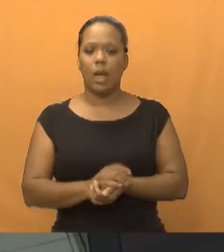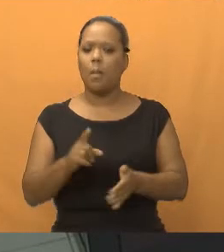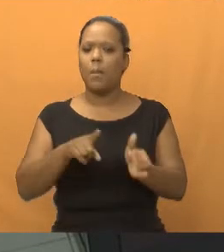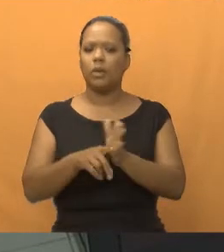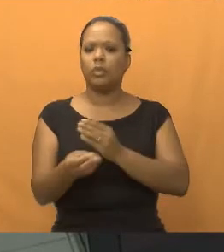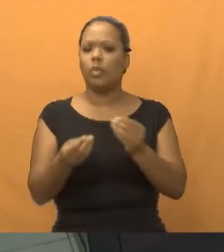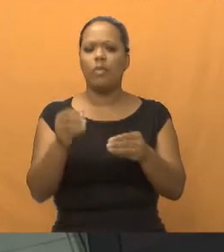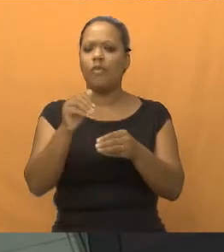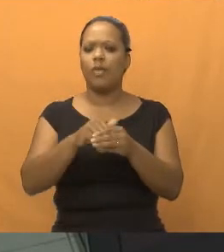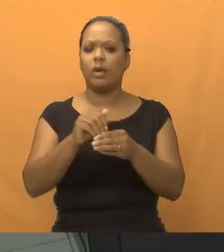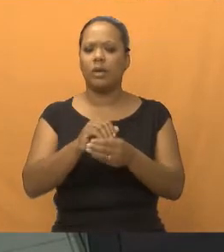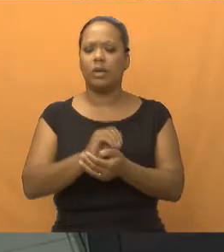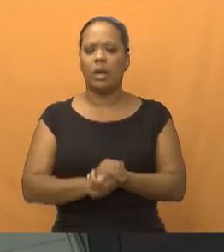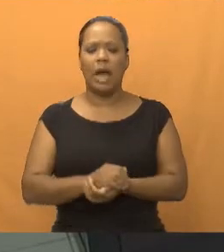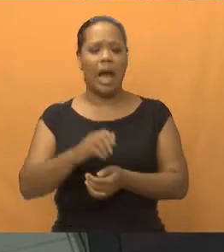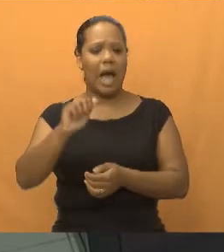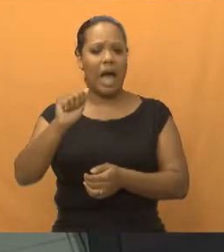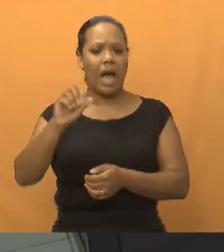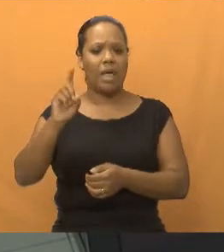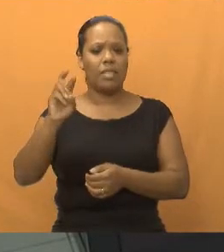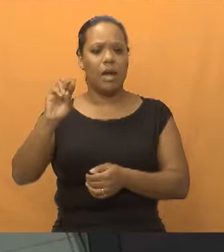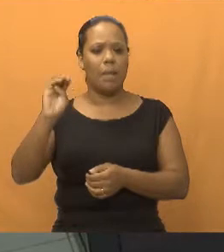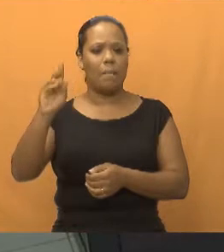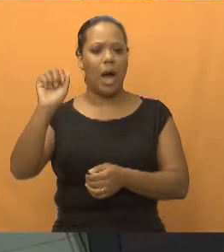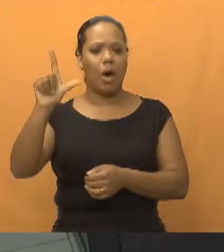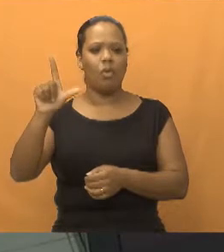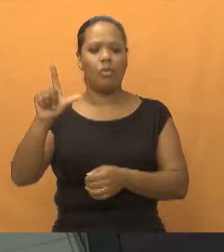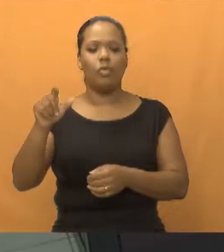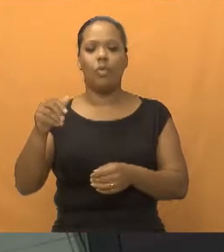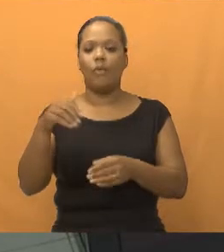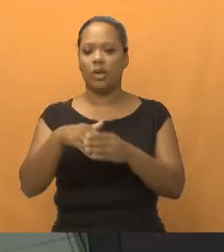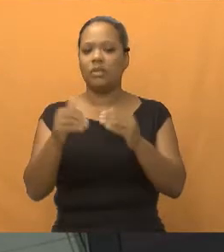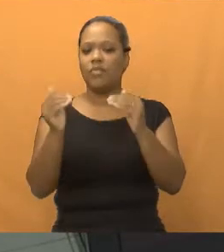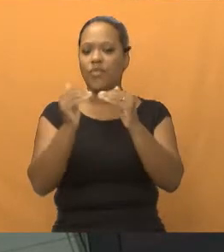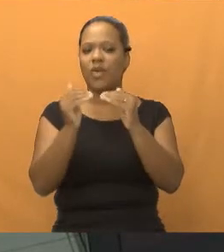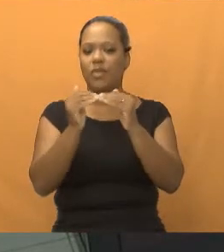Como vota o vereador Aderbal Sodré? Favorável.